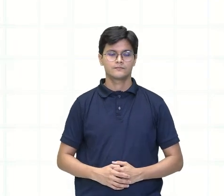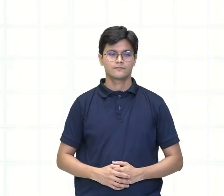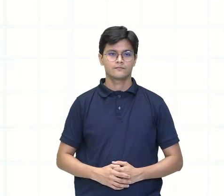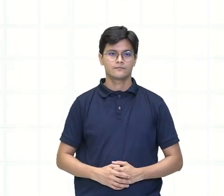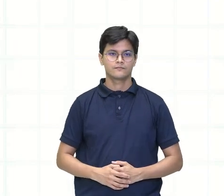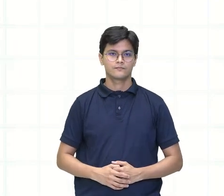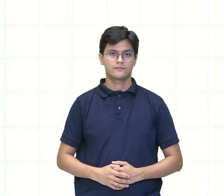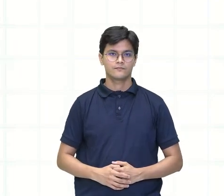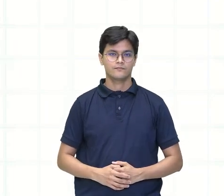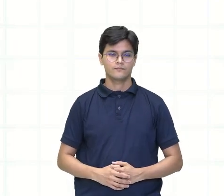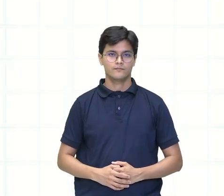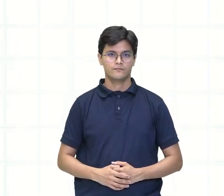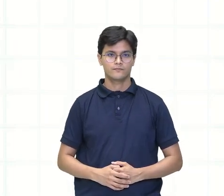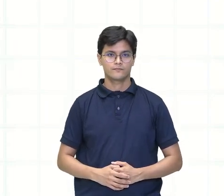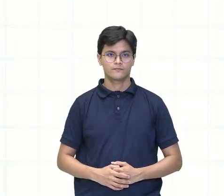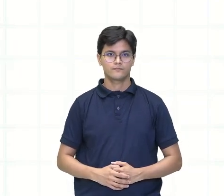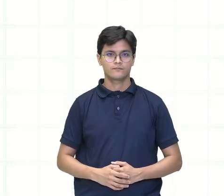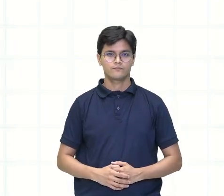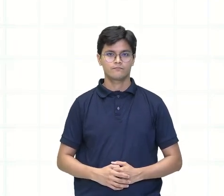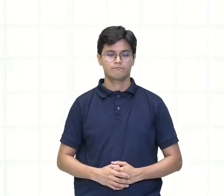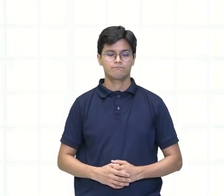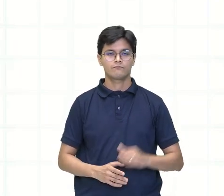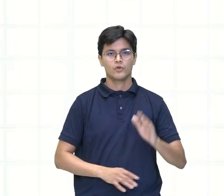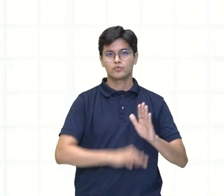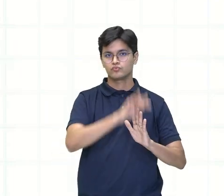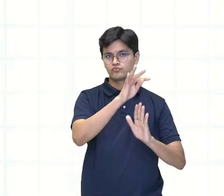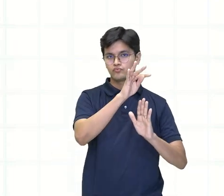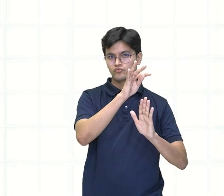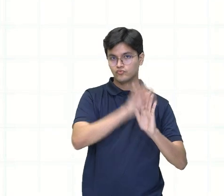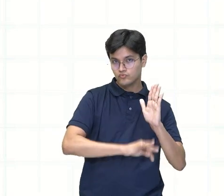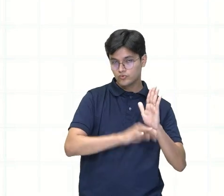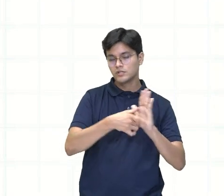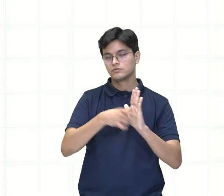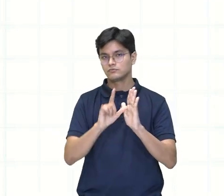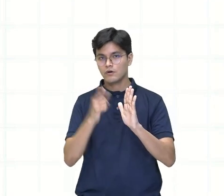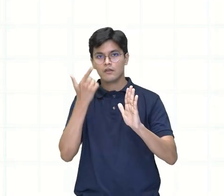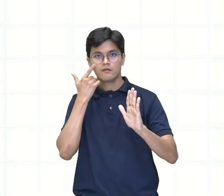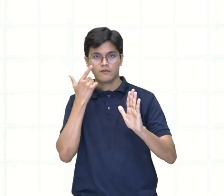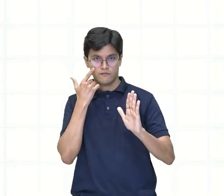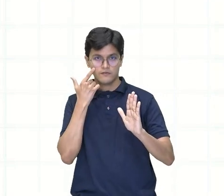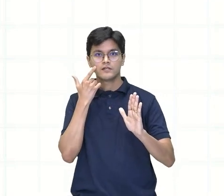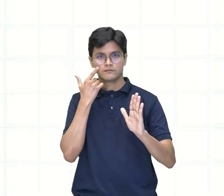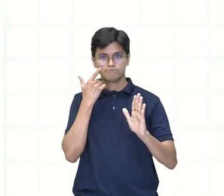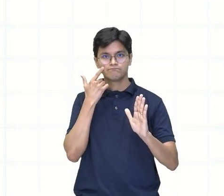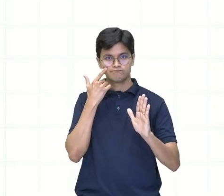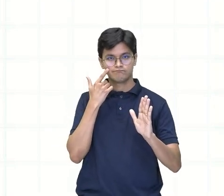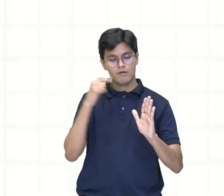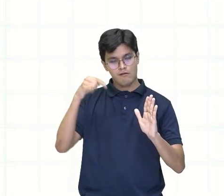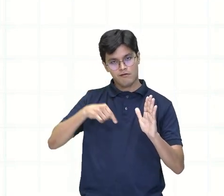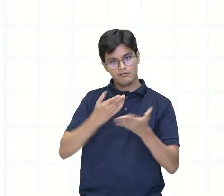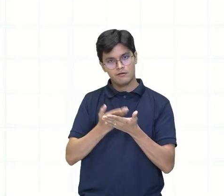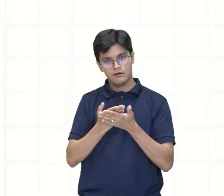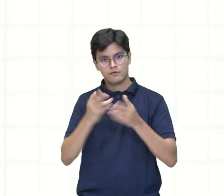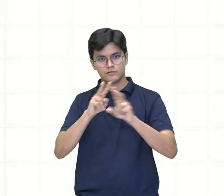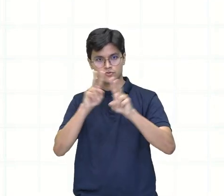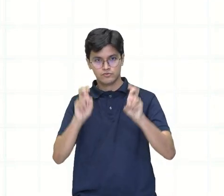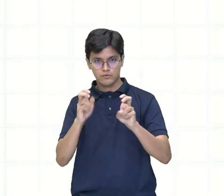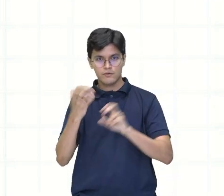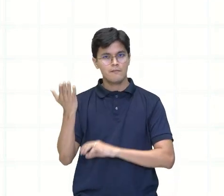No caso, no nosso texto, que nós estamos falando do past continuous ou do past